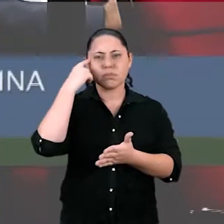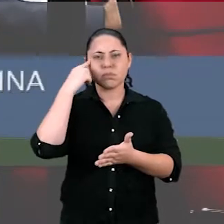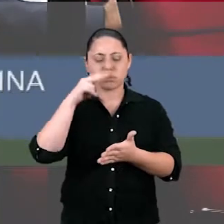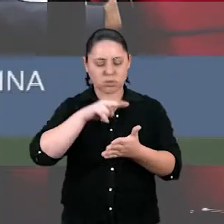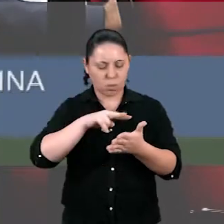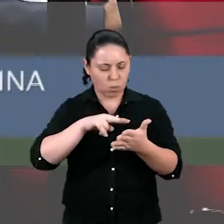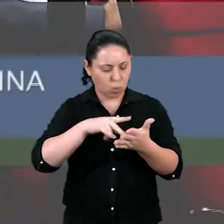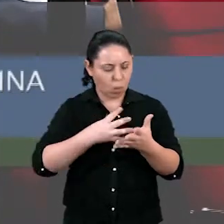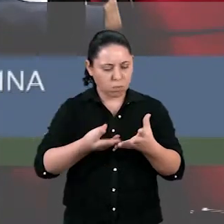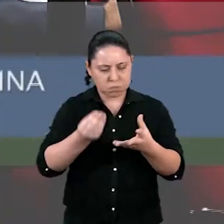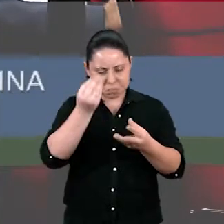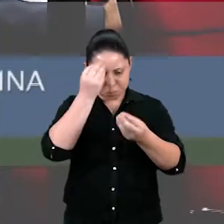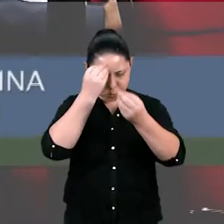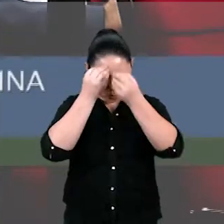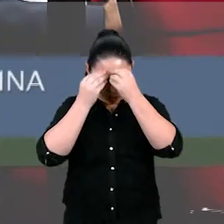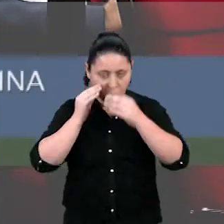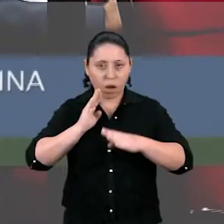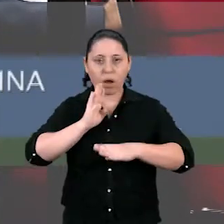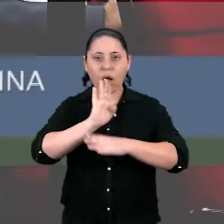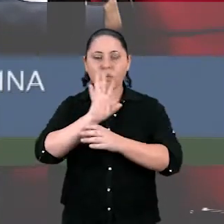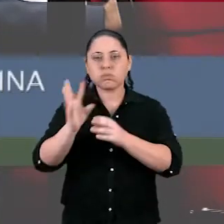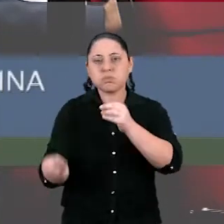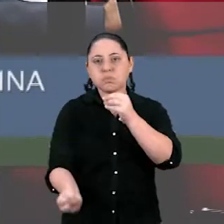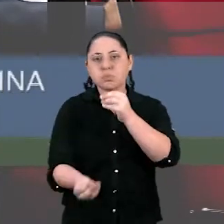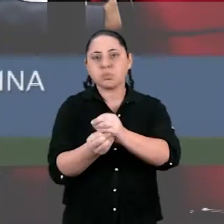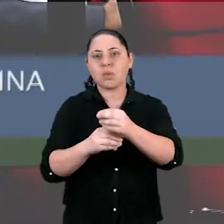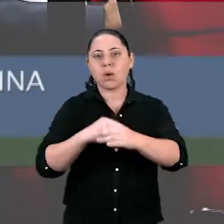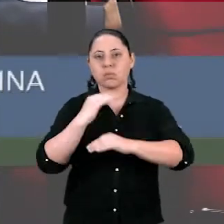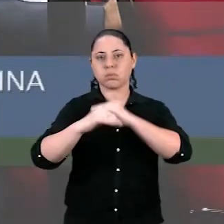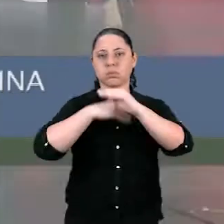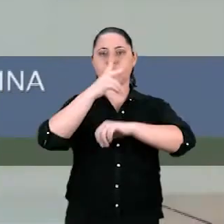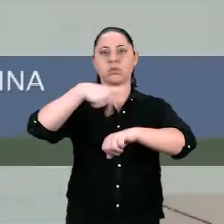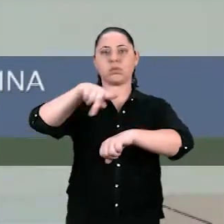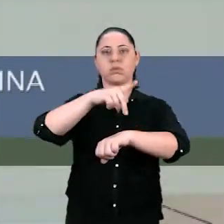Sua Excelência trouxeram grandes contribuições para o país,